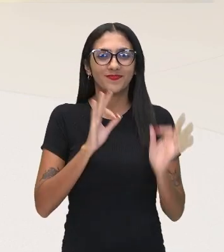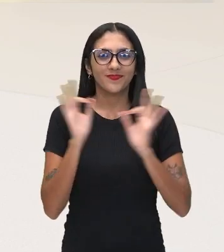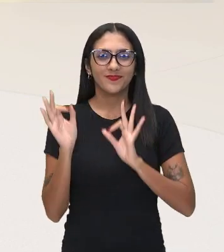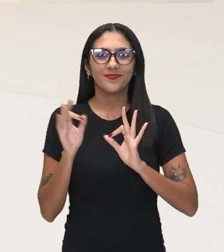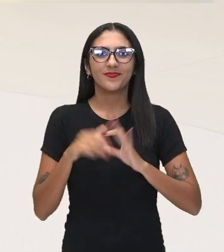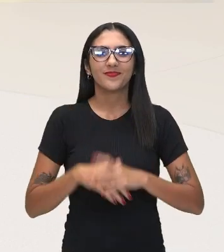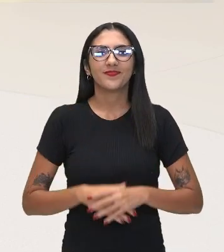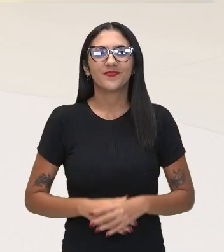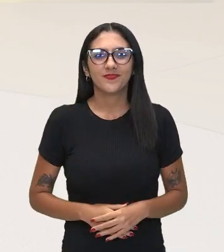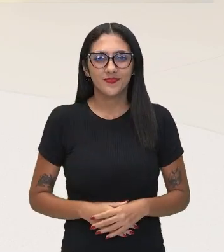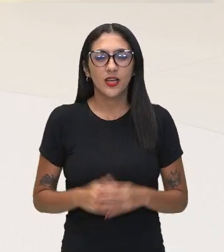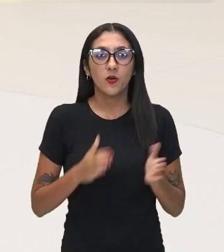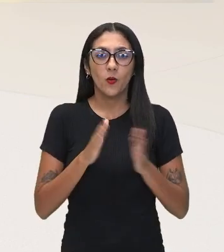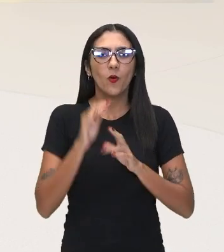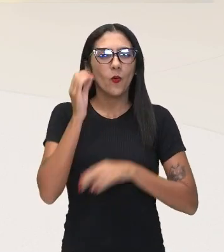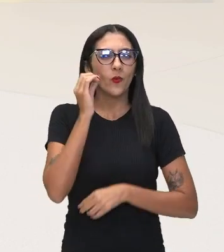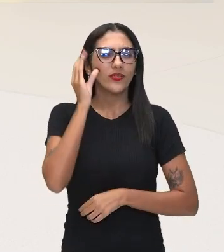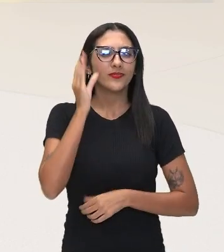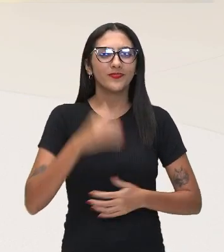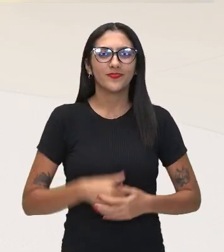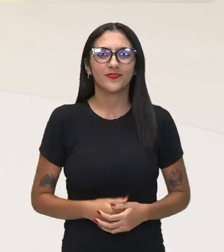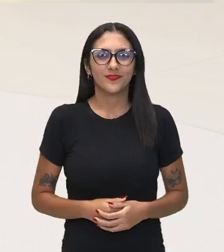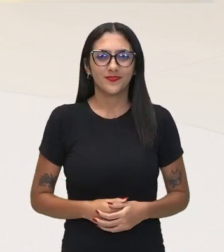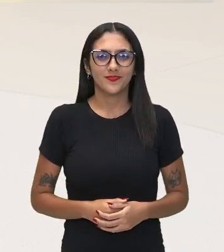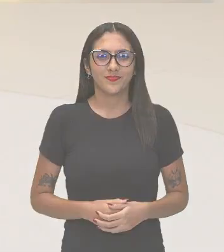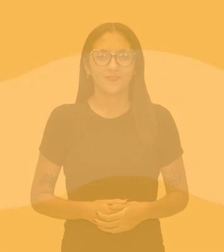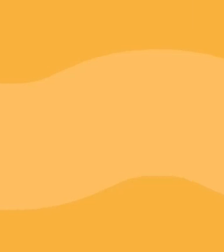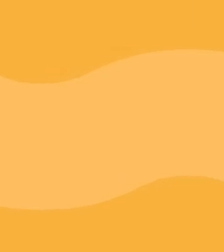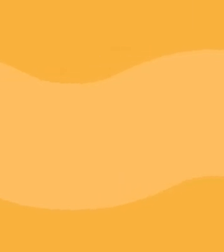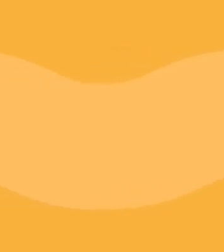momento Trilhando Conhecimento.